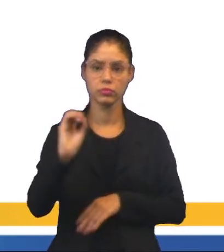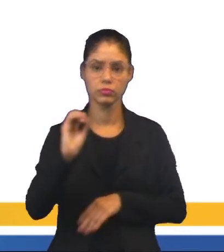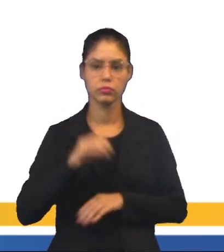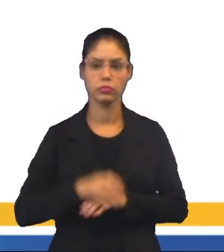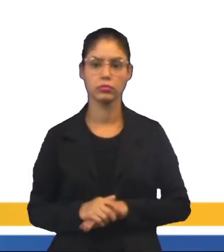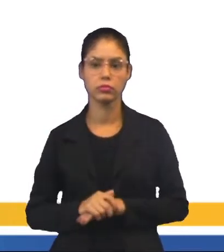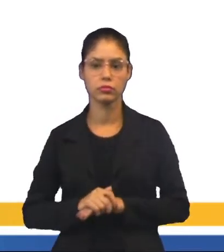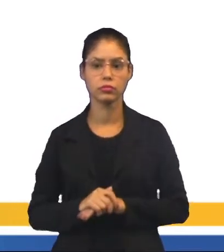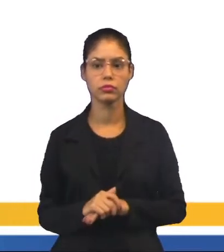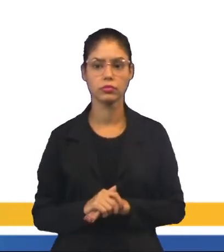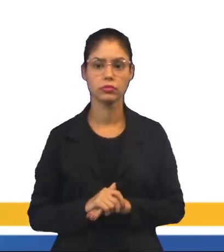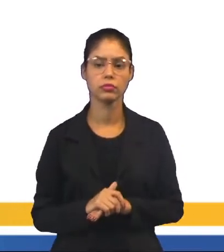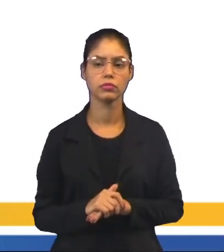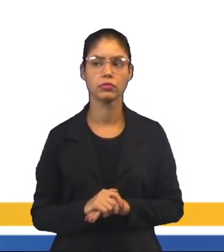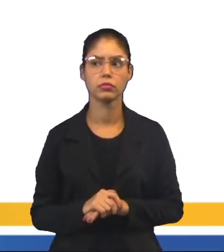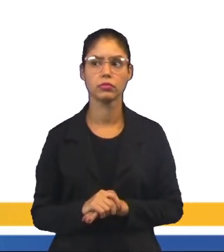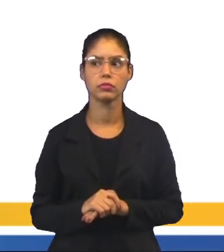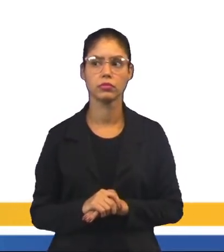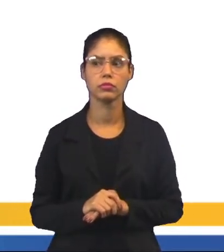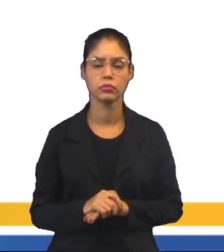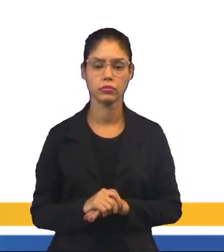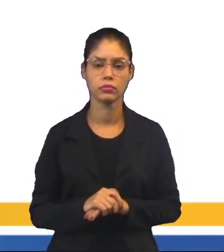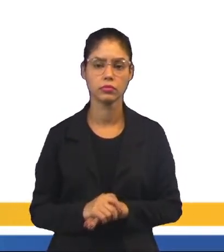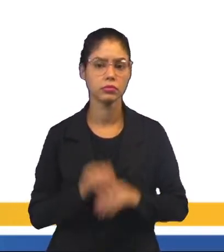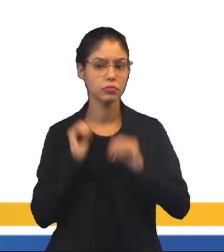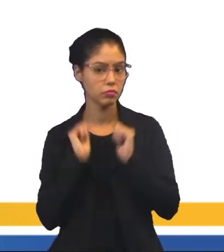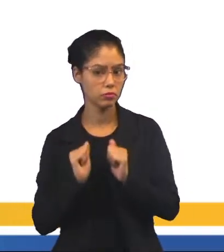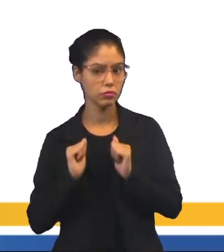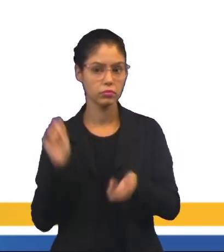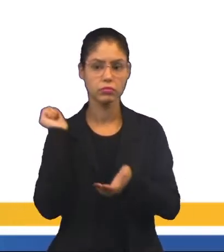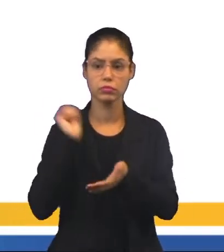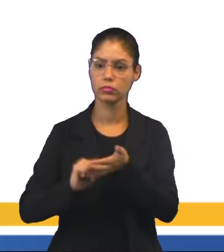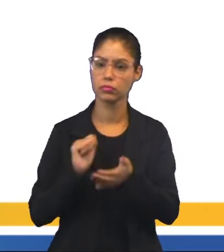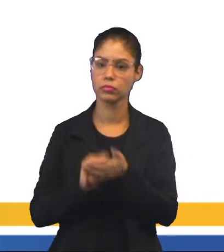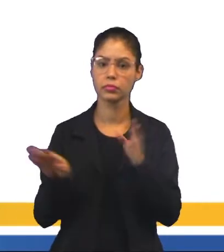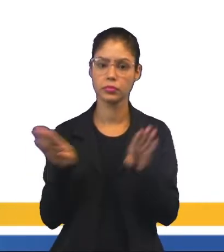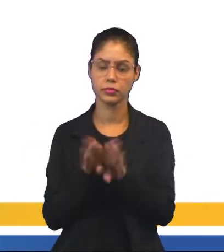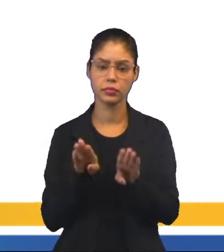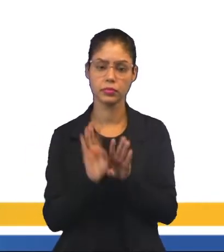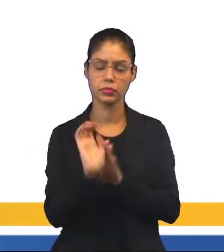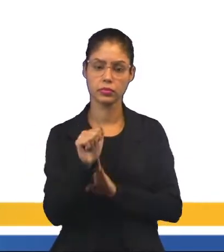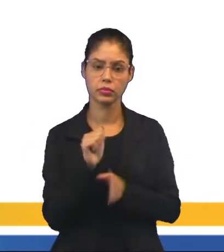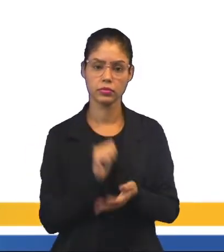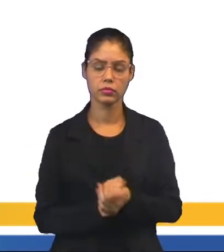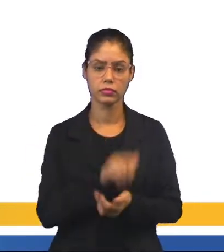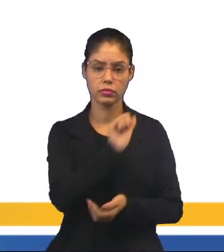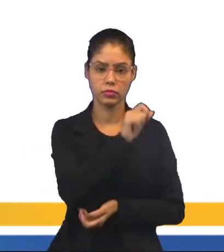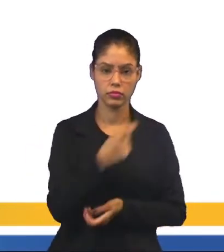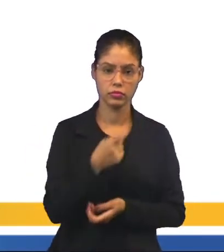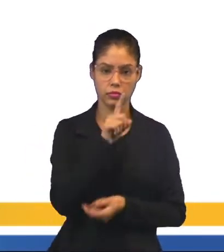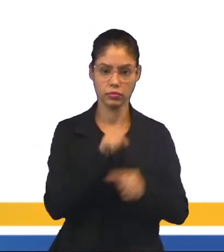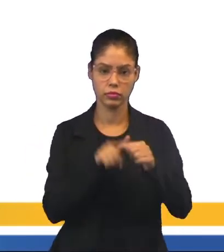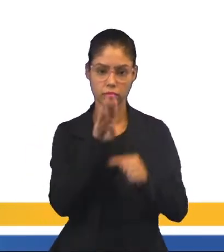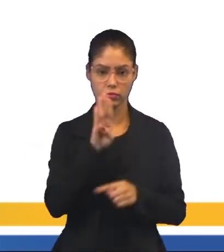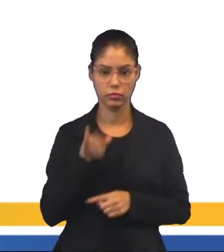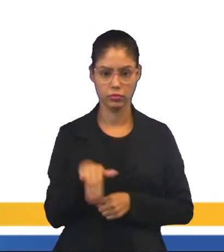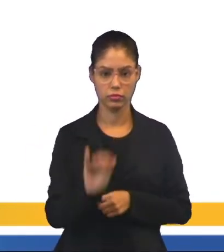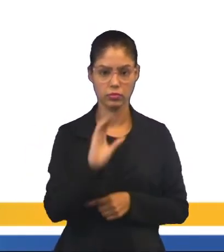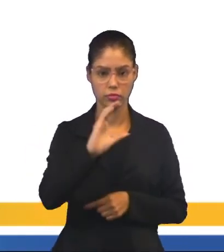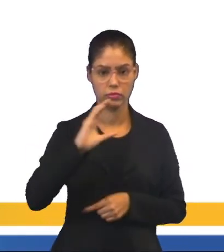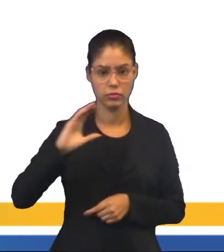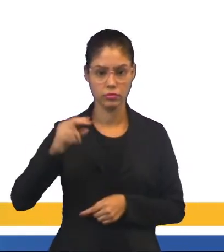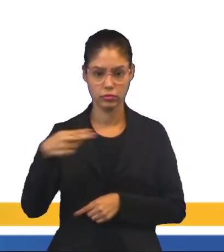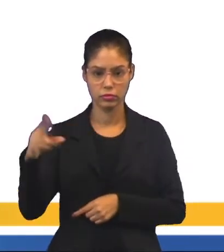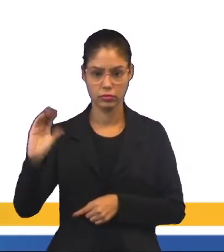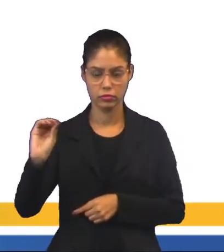A igual a zero, tá? Podemos escrever, sim, meu x de A mais by mais